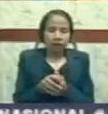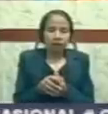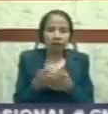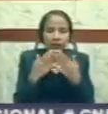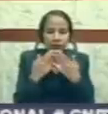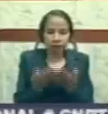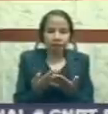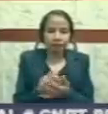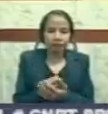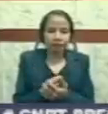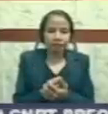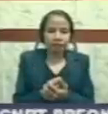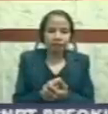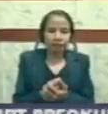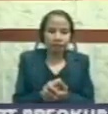Obrigado.